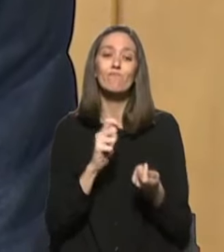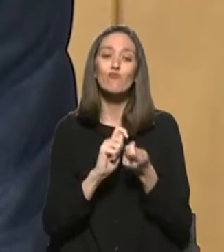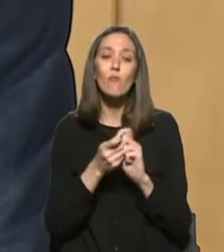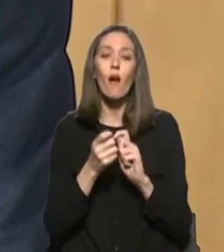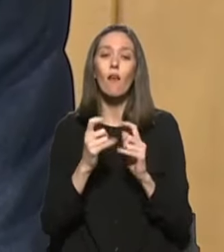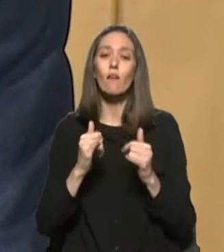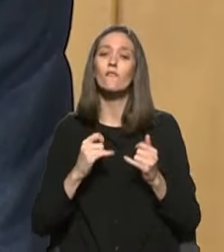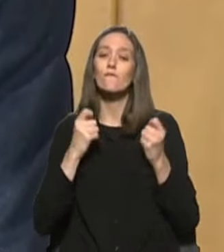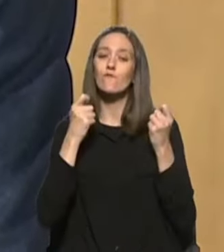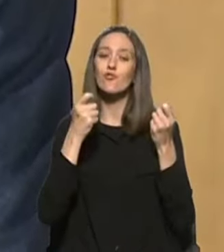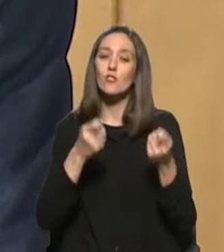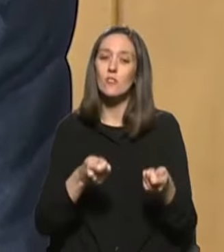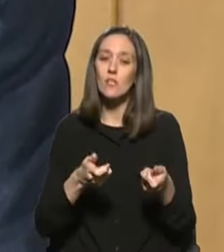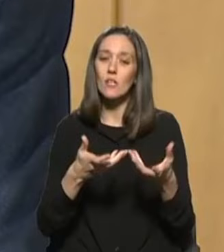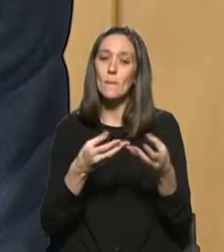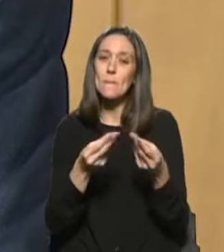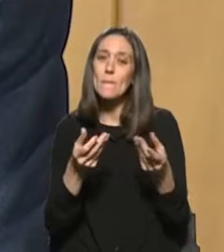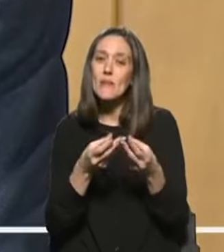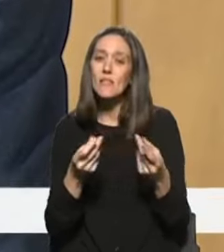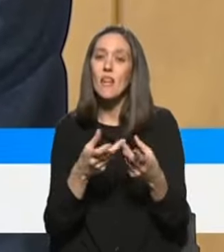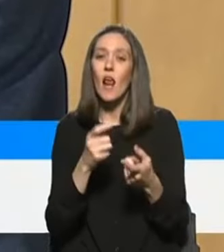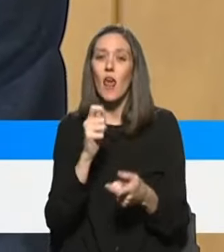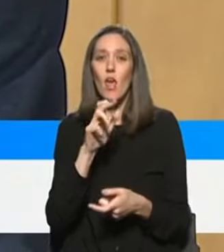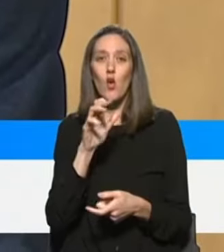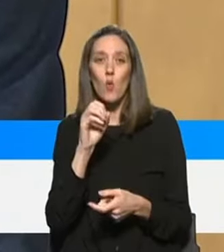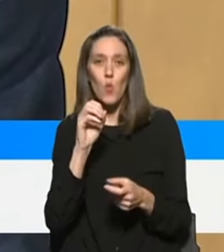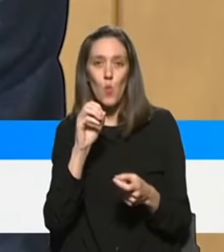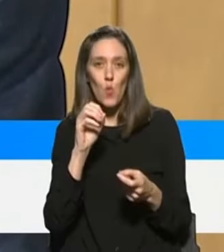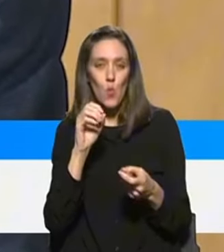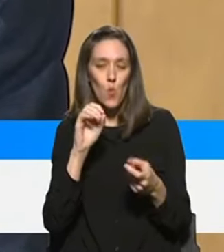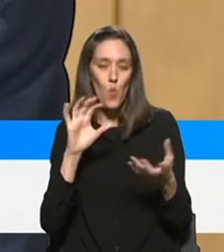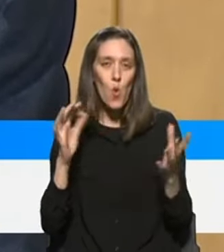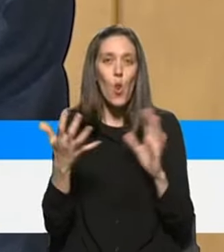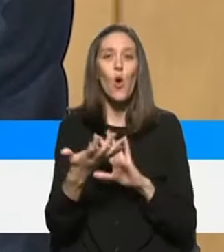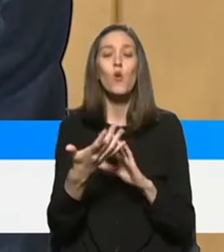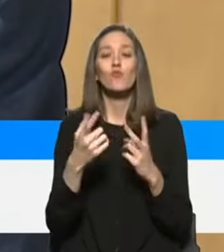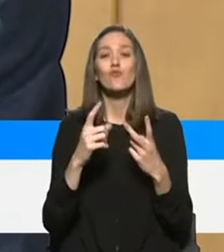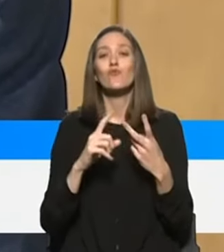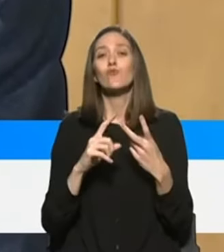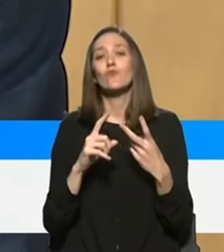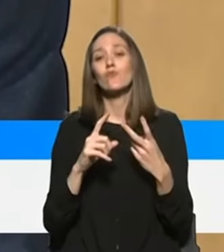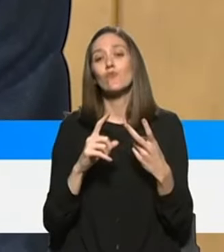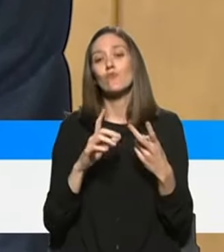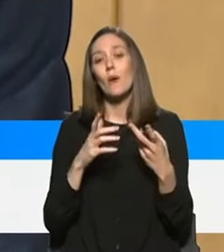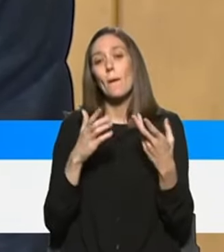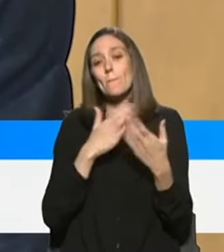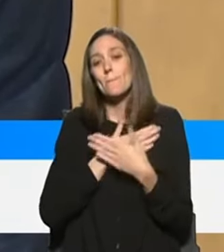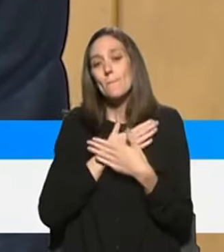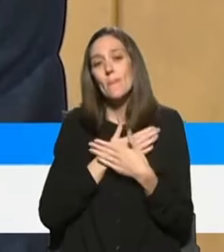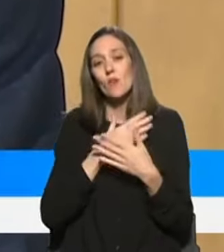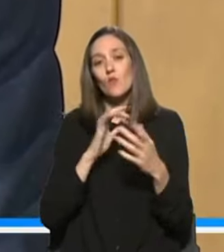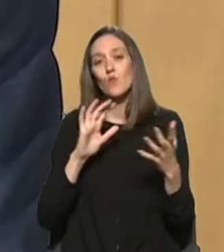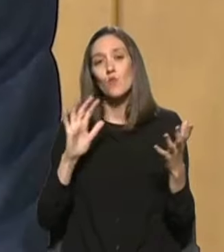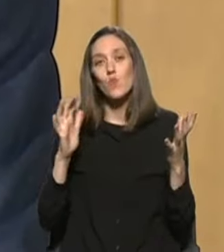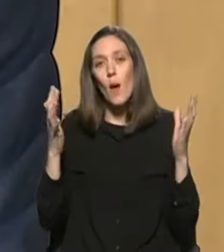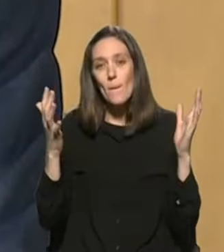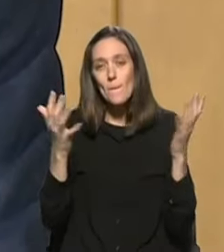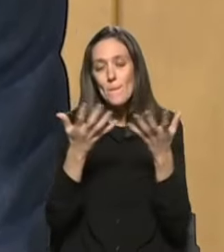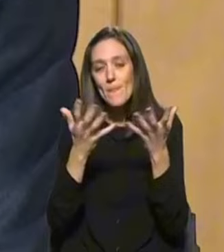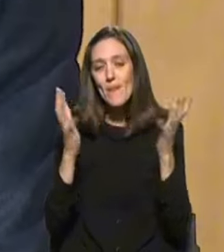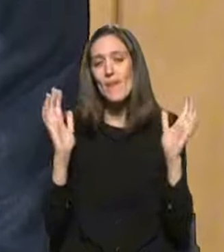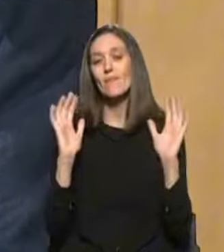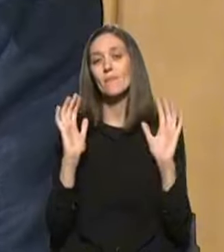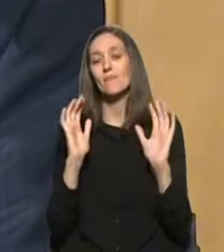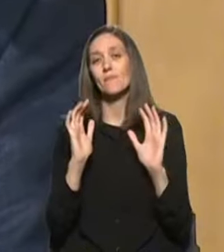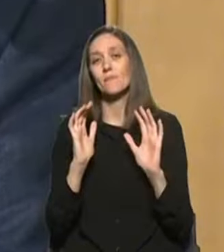vez mais em material circulante ecológico, material circulante mais amigo do ambiente, com uma menor pegada ambiental